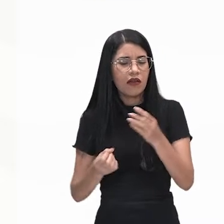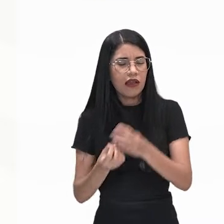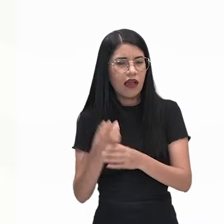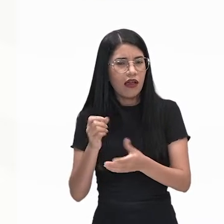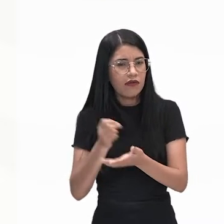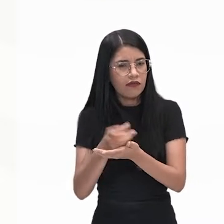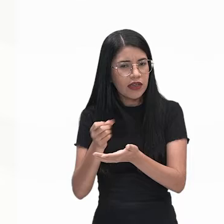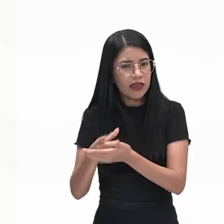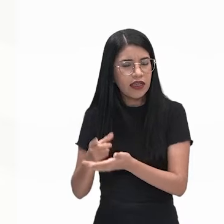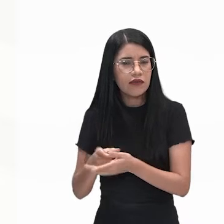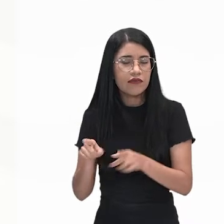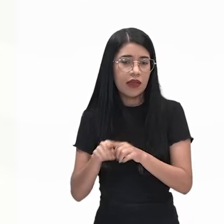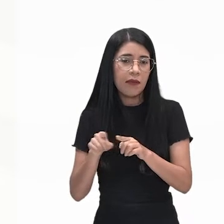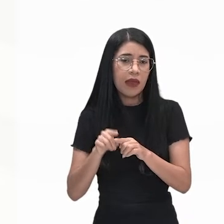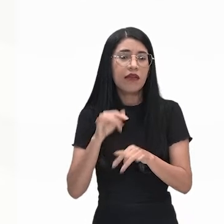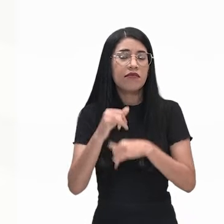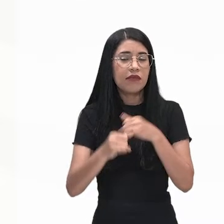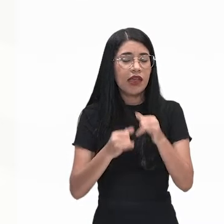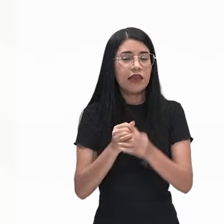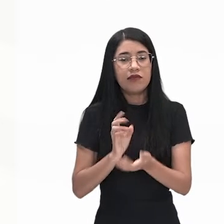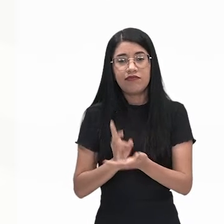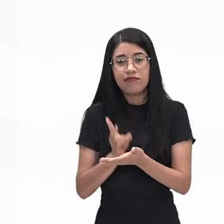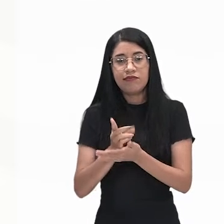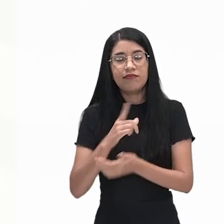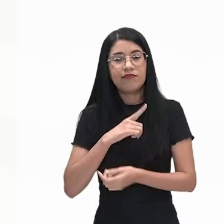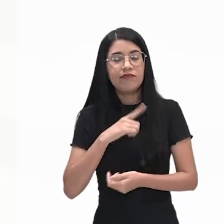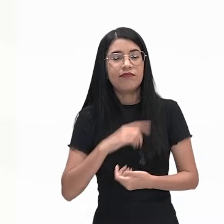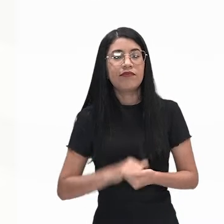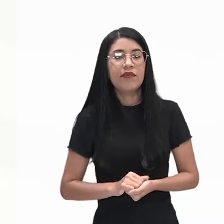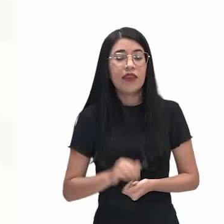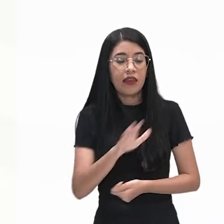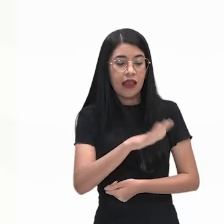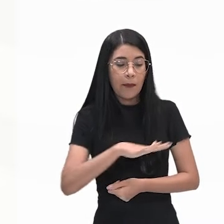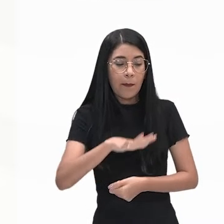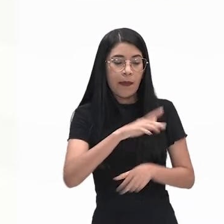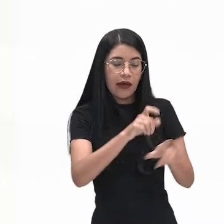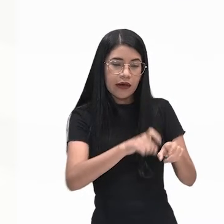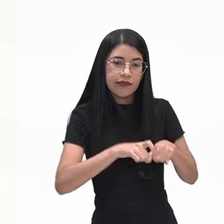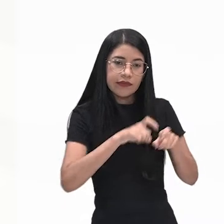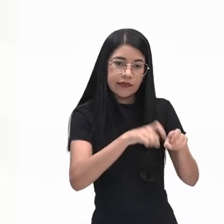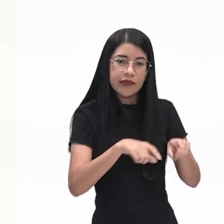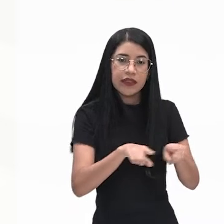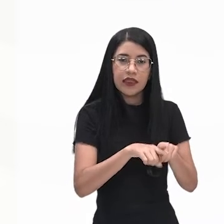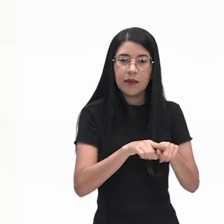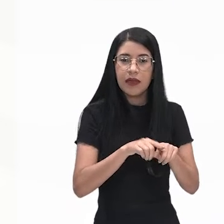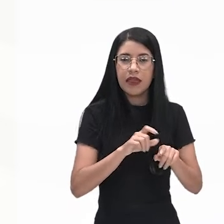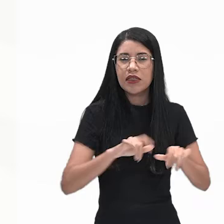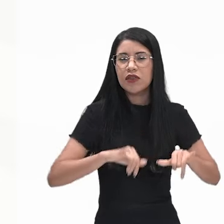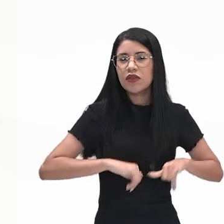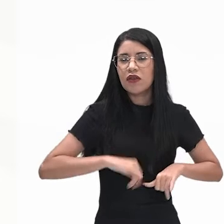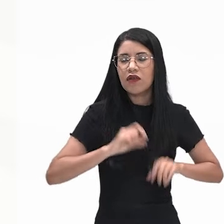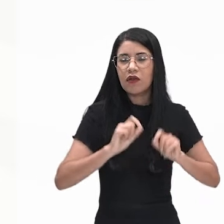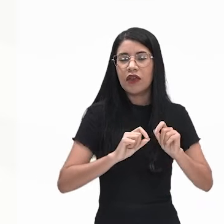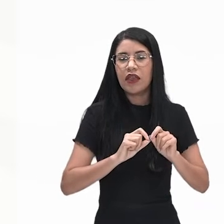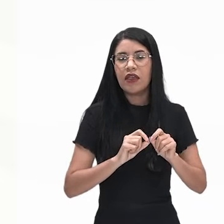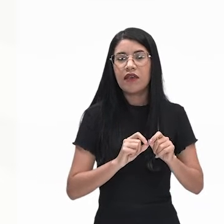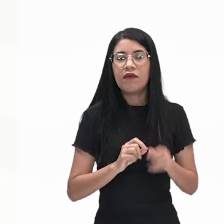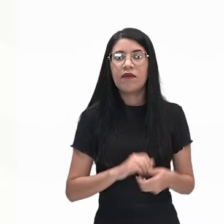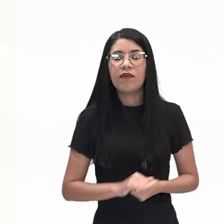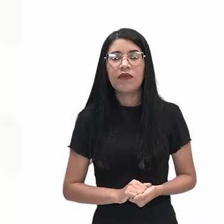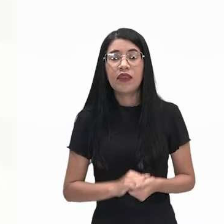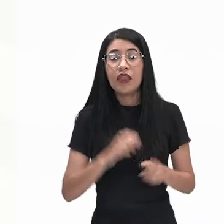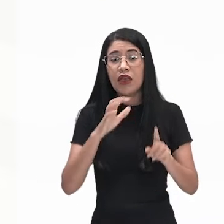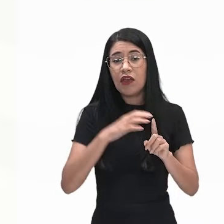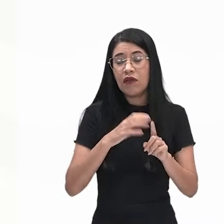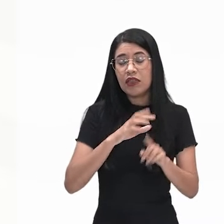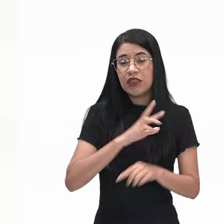urbanas, elas passaram ali a vivenciar, né, a estarem presentes também no campo, tá? A gente tem no campo